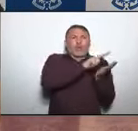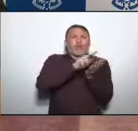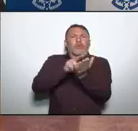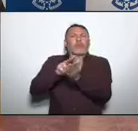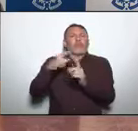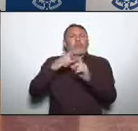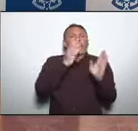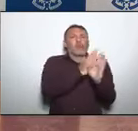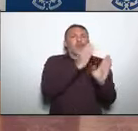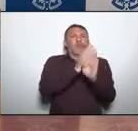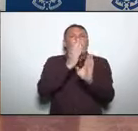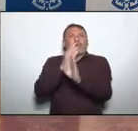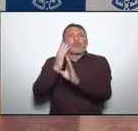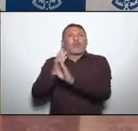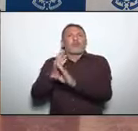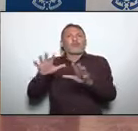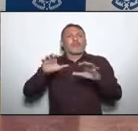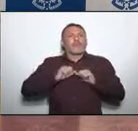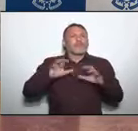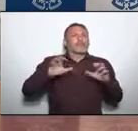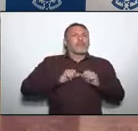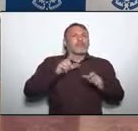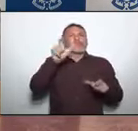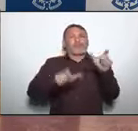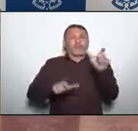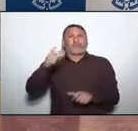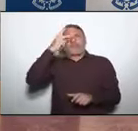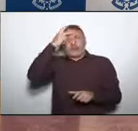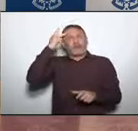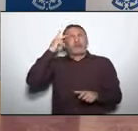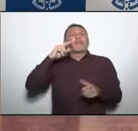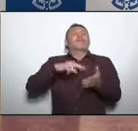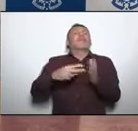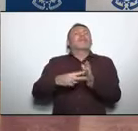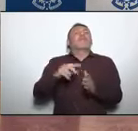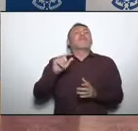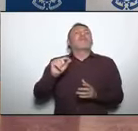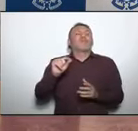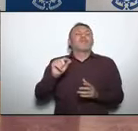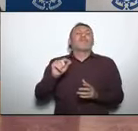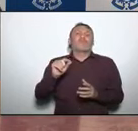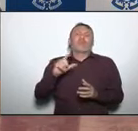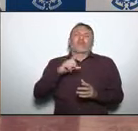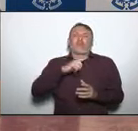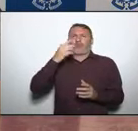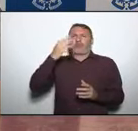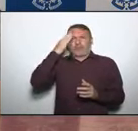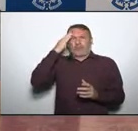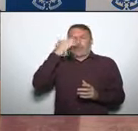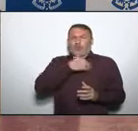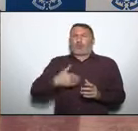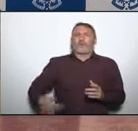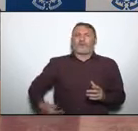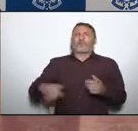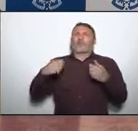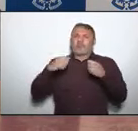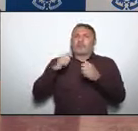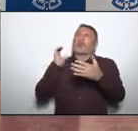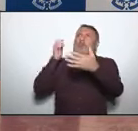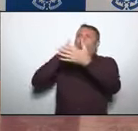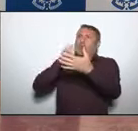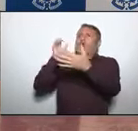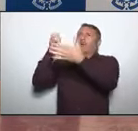identificado do contágio, mas mostra efetivamente que nós temos ainda que conseguir mais